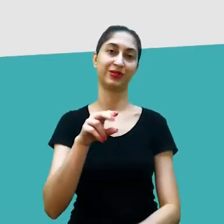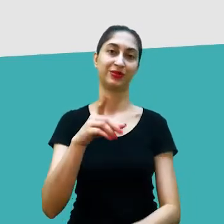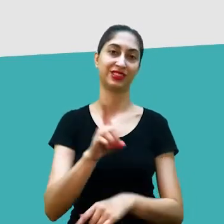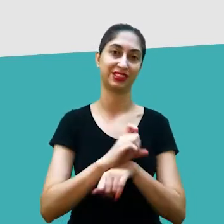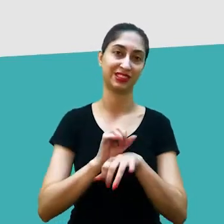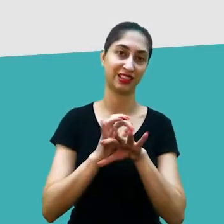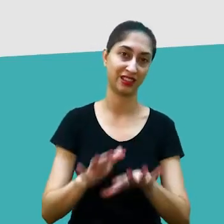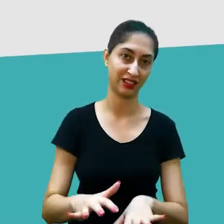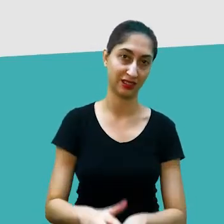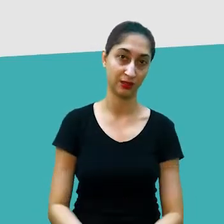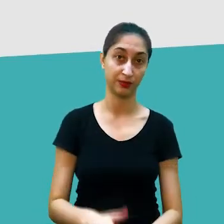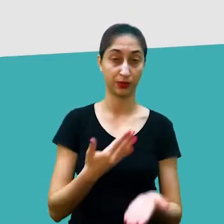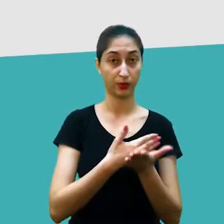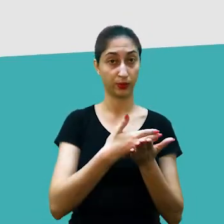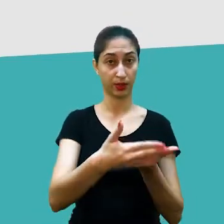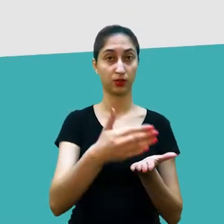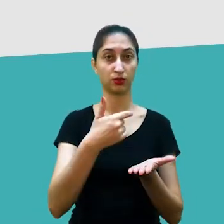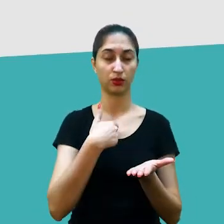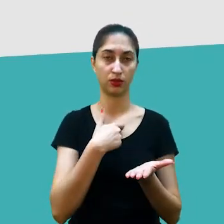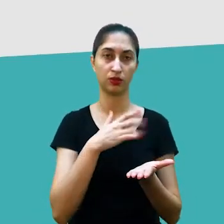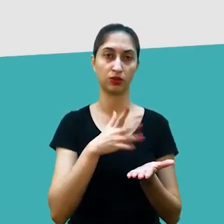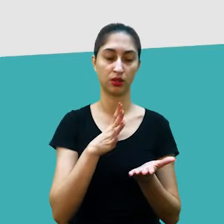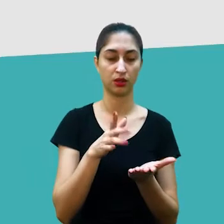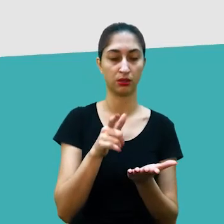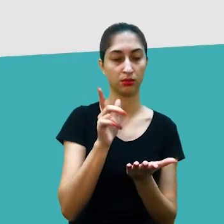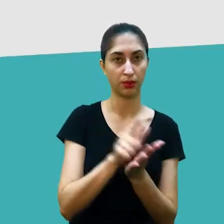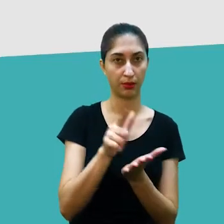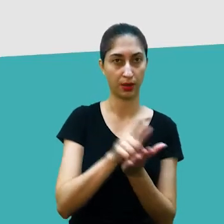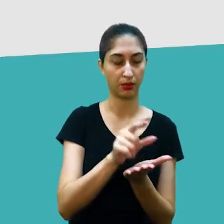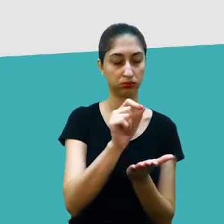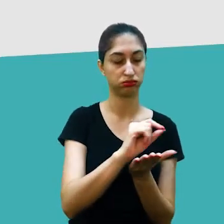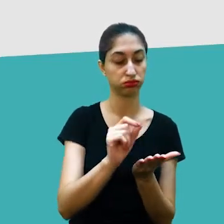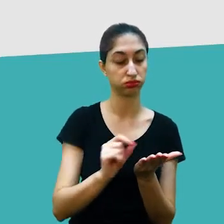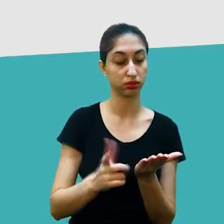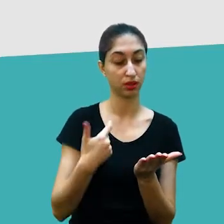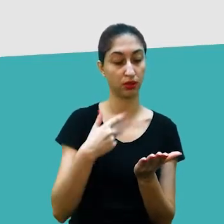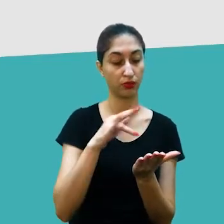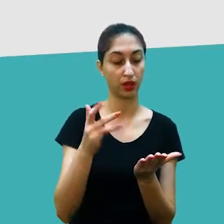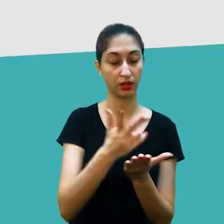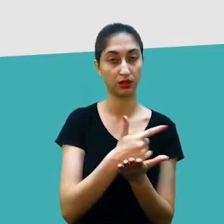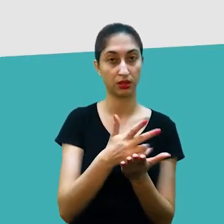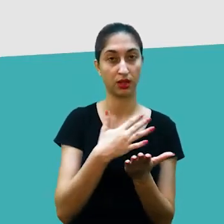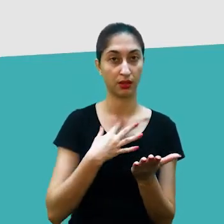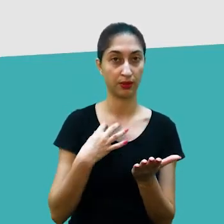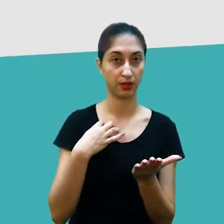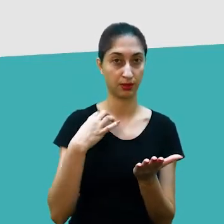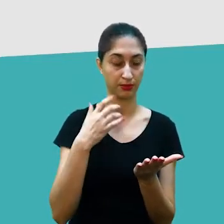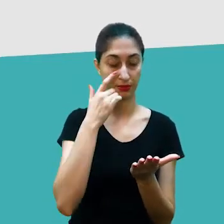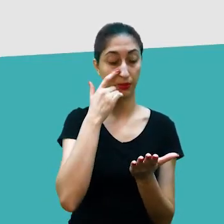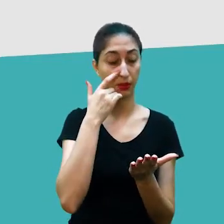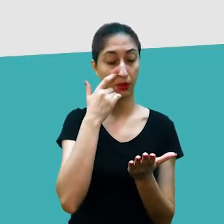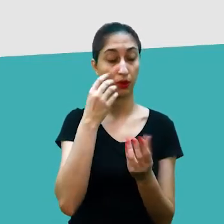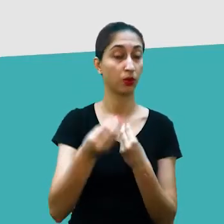design. Começo é quando eu estou ali, na minha prancheta, no meu papel em branco, e eu vou desenhar essa camiseta. Como eu vou construir